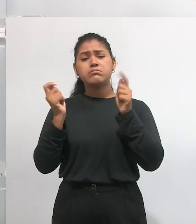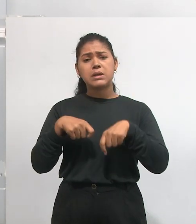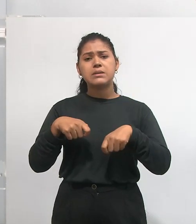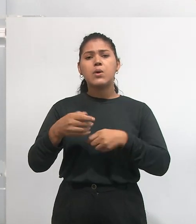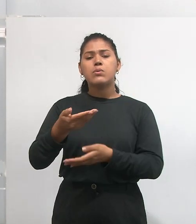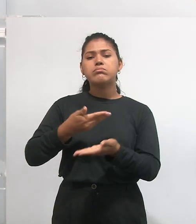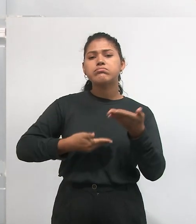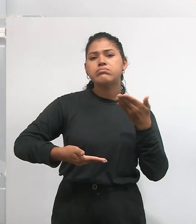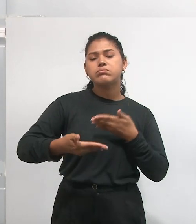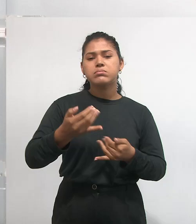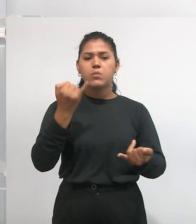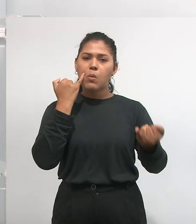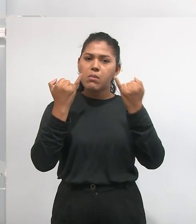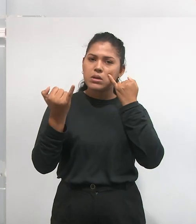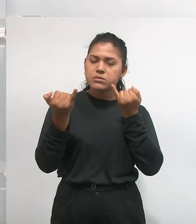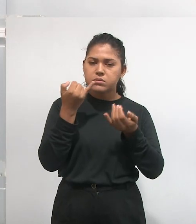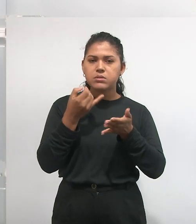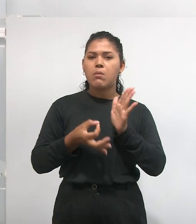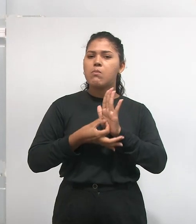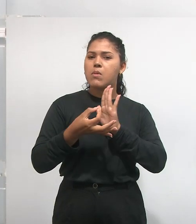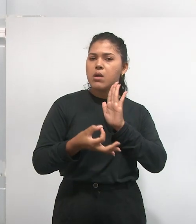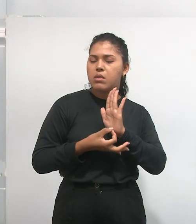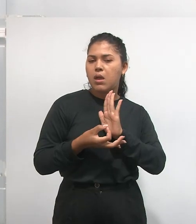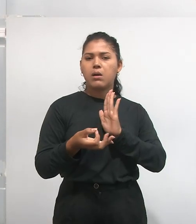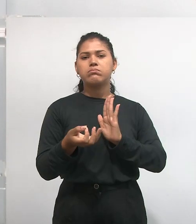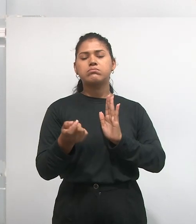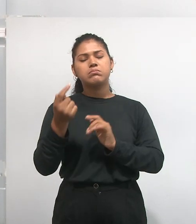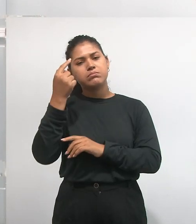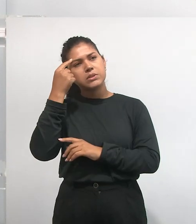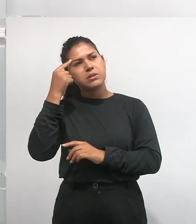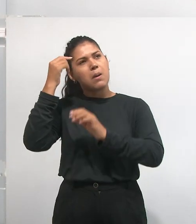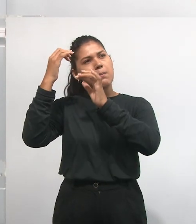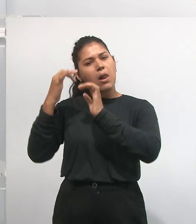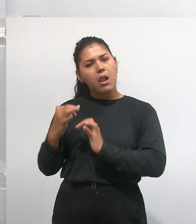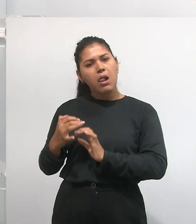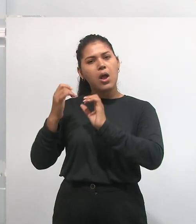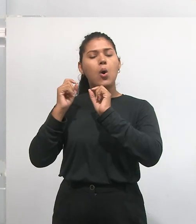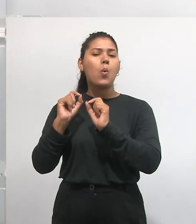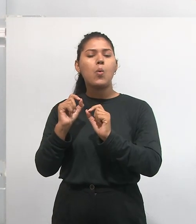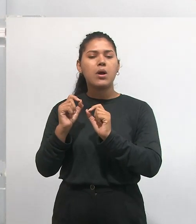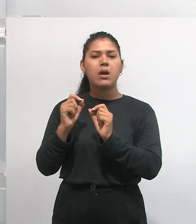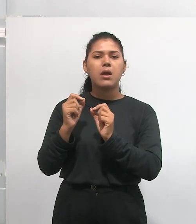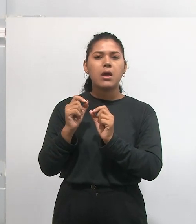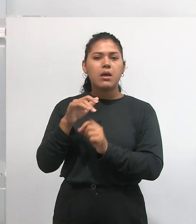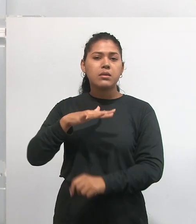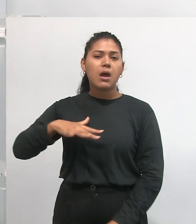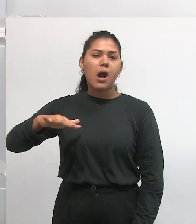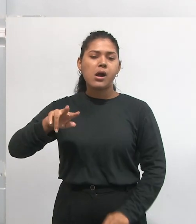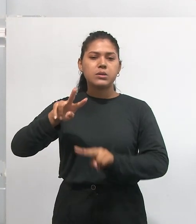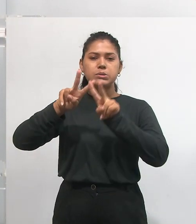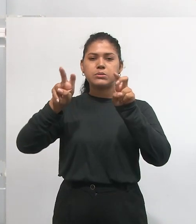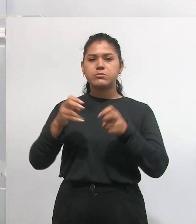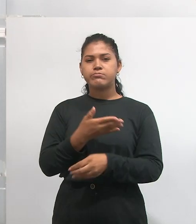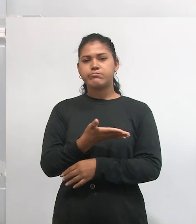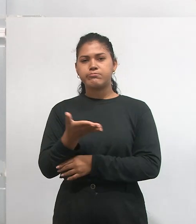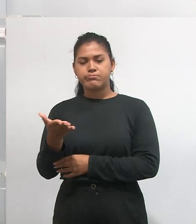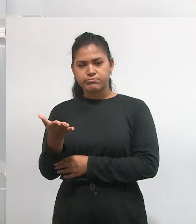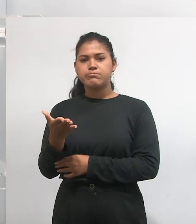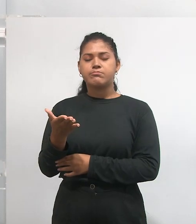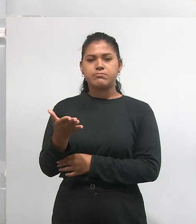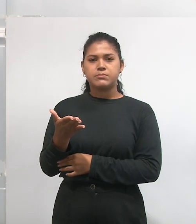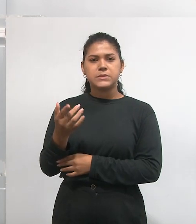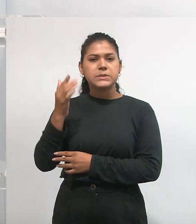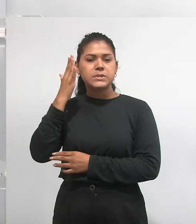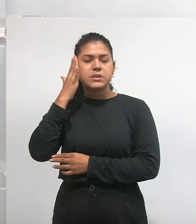um diálogo em que você possa, sim, pensar e fazer o seu momento de reflexão muito mais